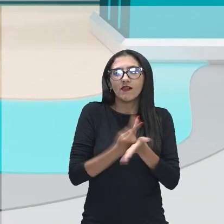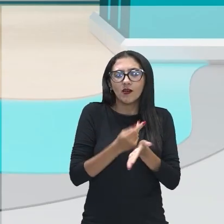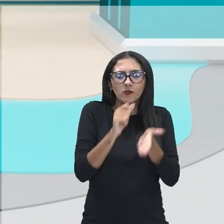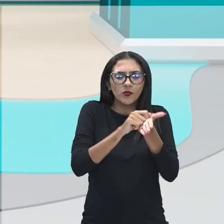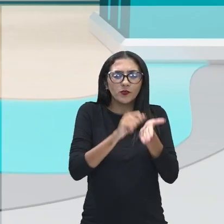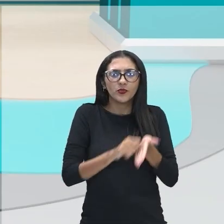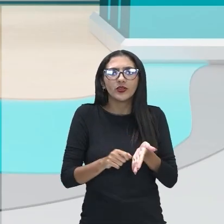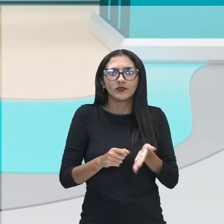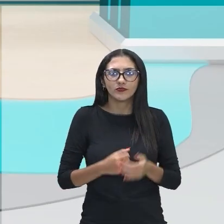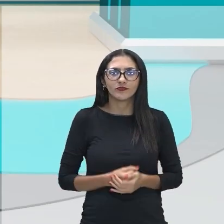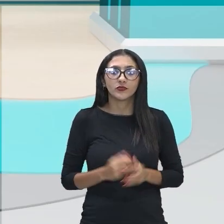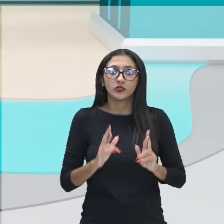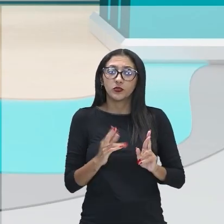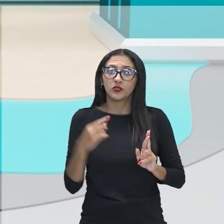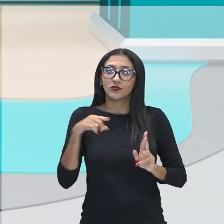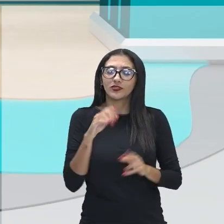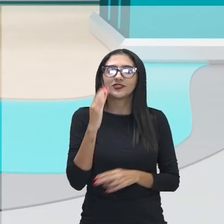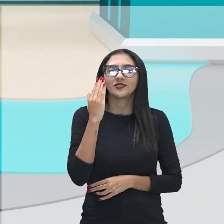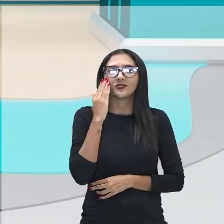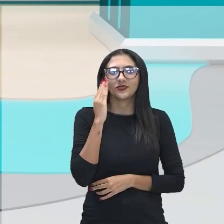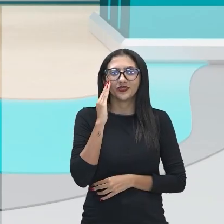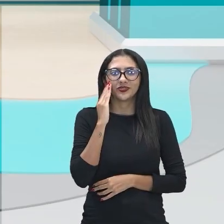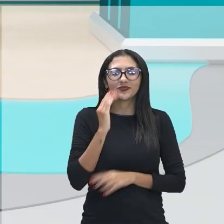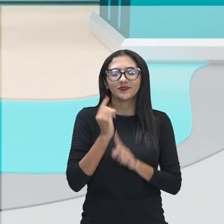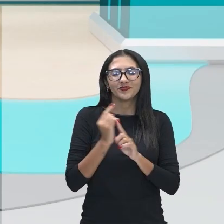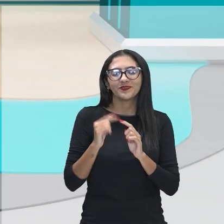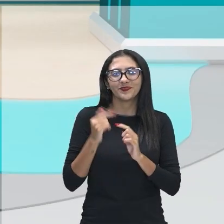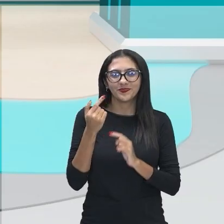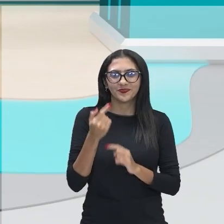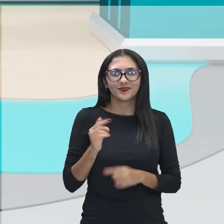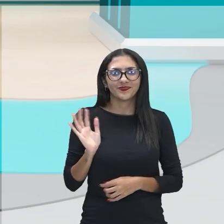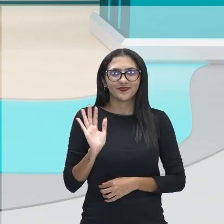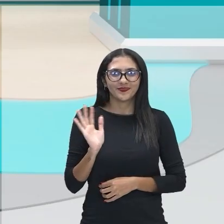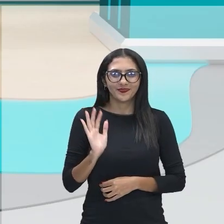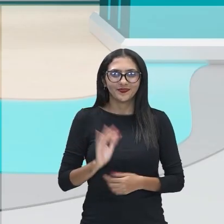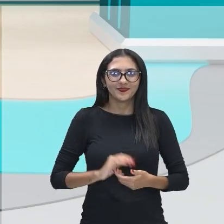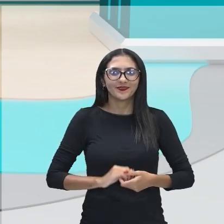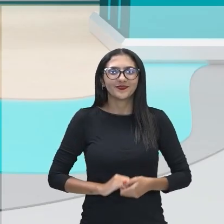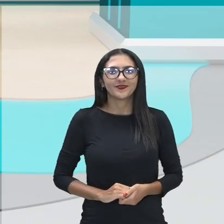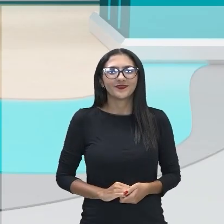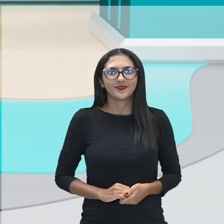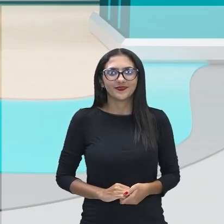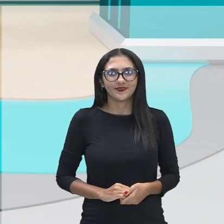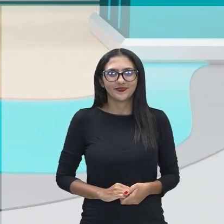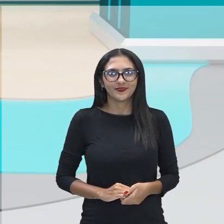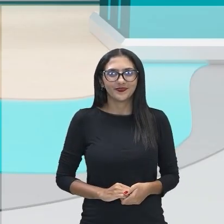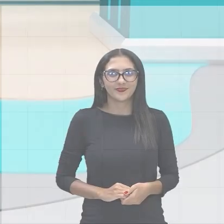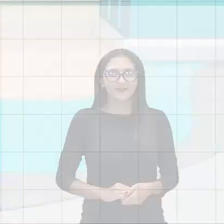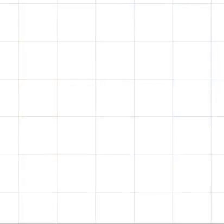Eu espero que vocês tenham conseguido compreender. Nós ficamos por aqui. Até a próxima. Bye, bye.